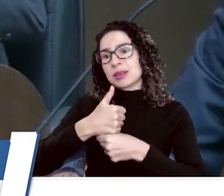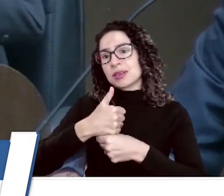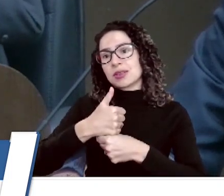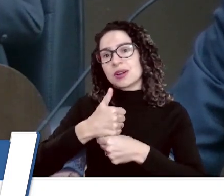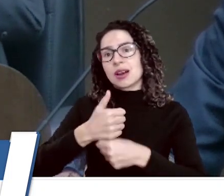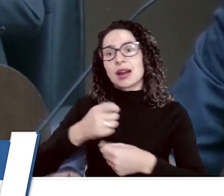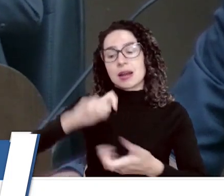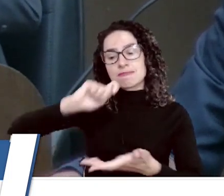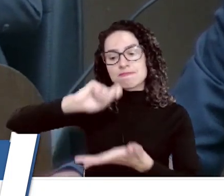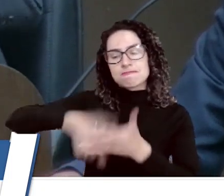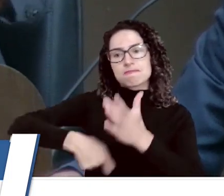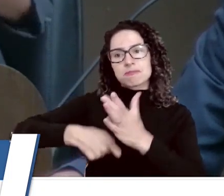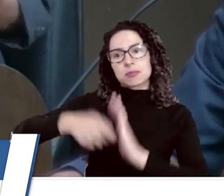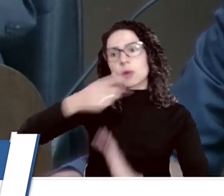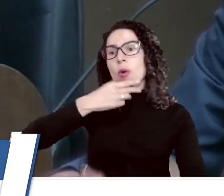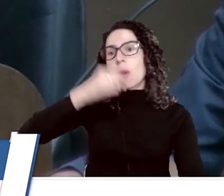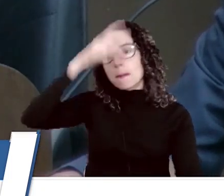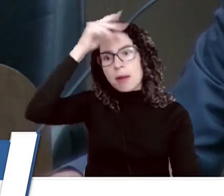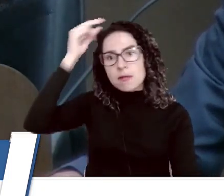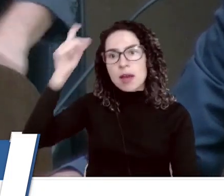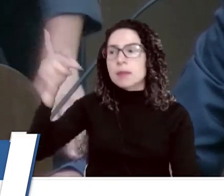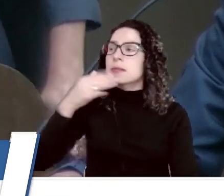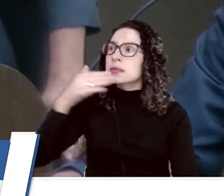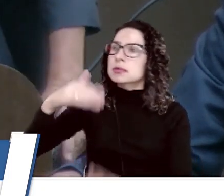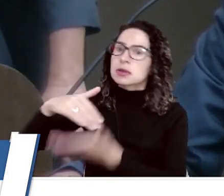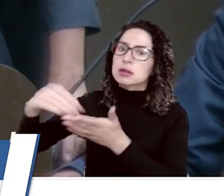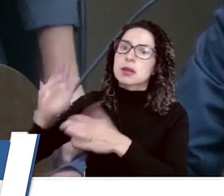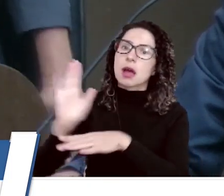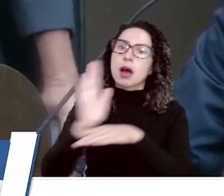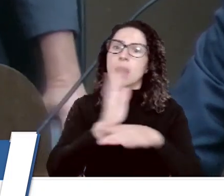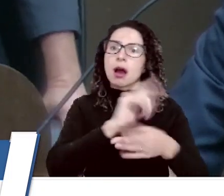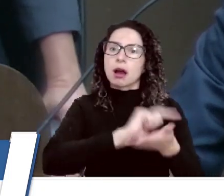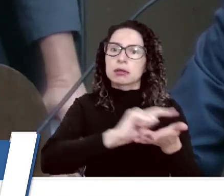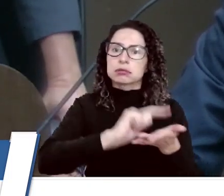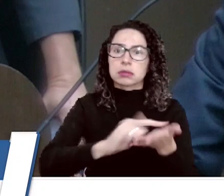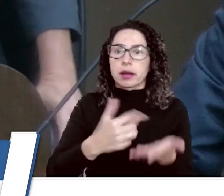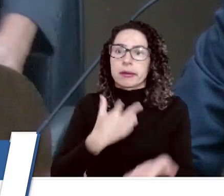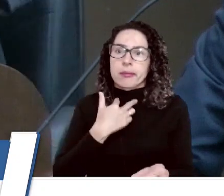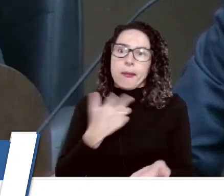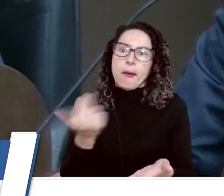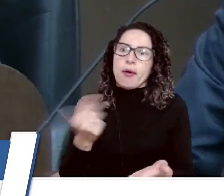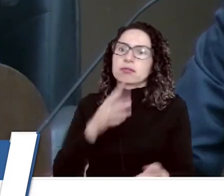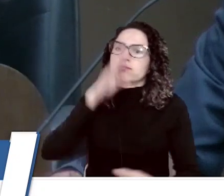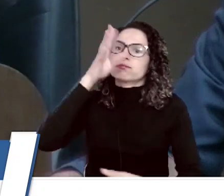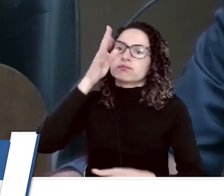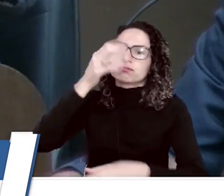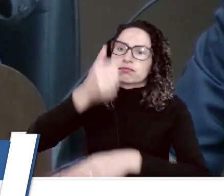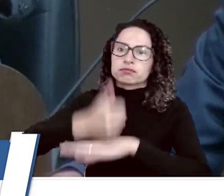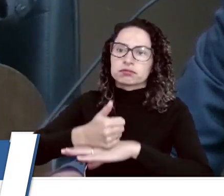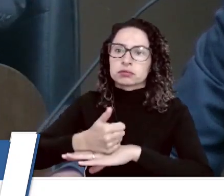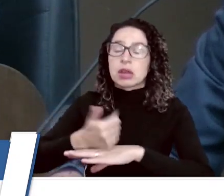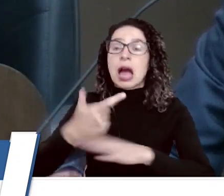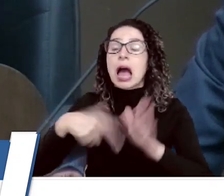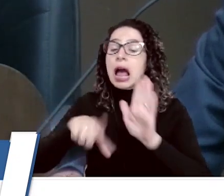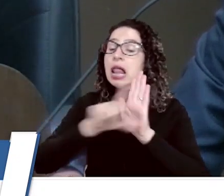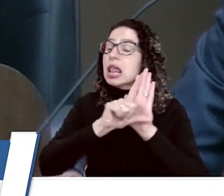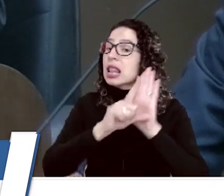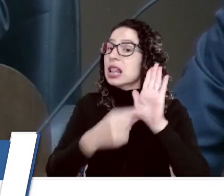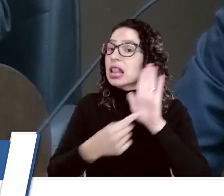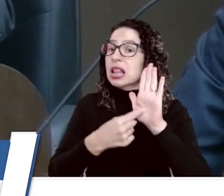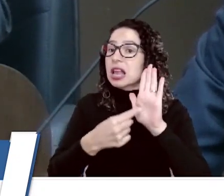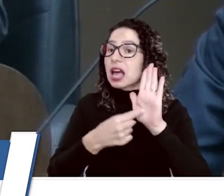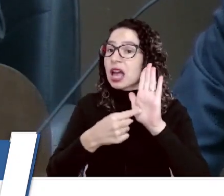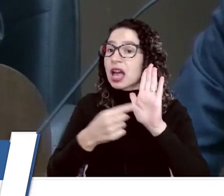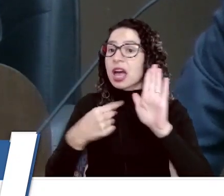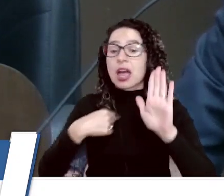do prefeito para pedir para o secretário de meio ambiente ir lá limpar. Eu não tenho como fazer isso. Constitucionalmente, eu sou